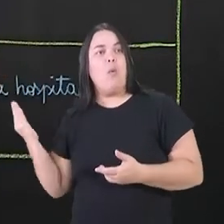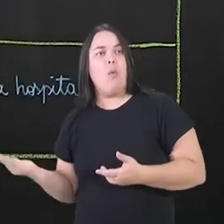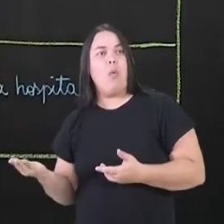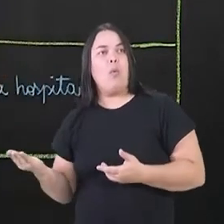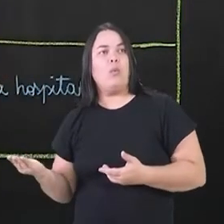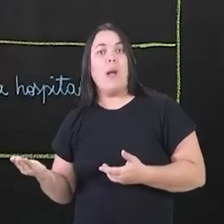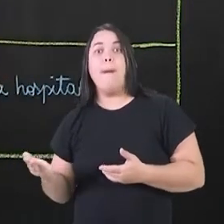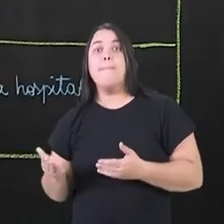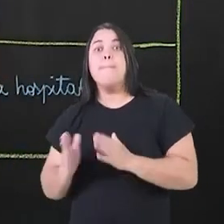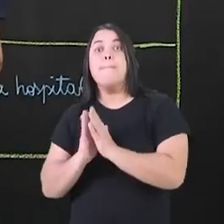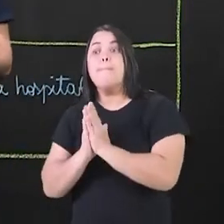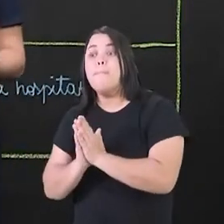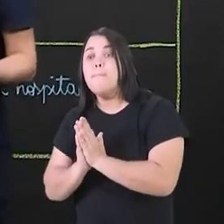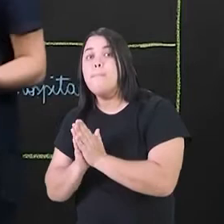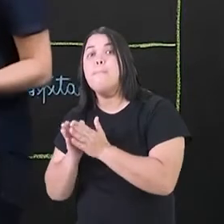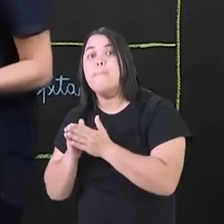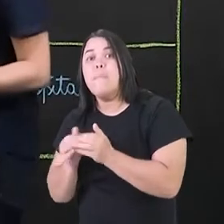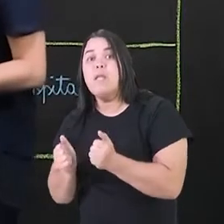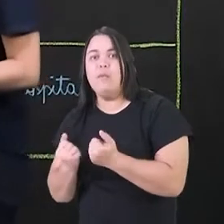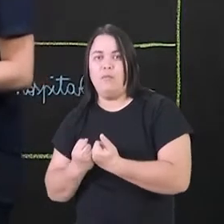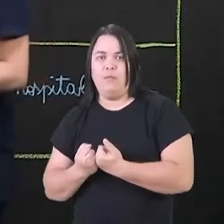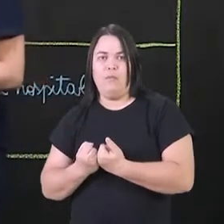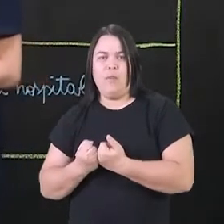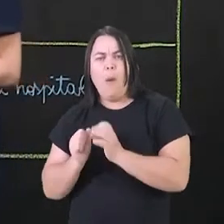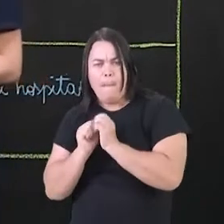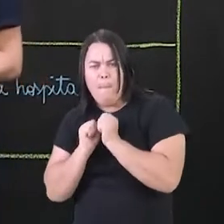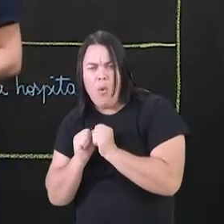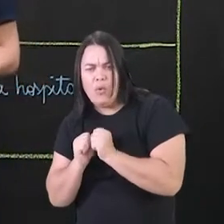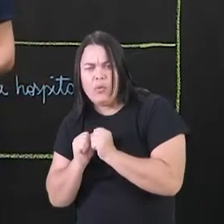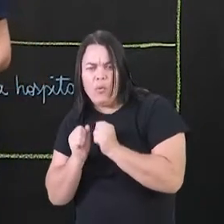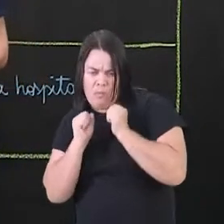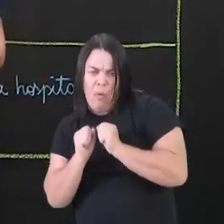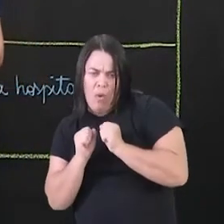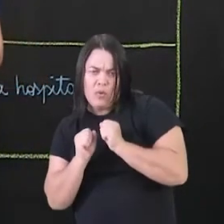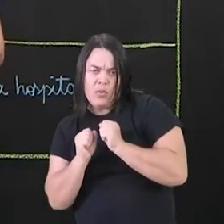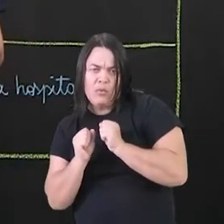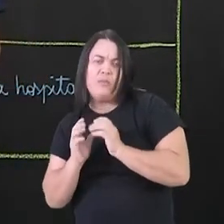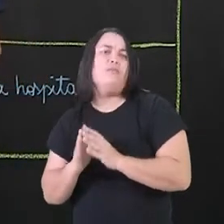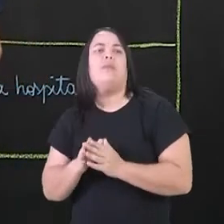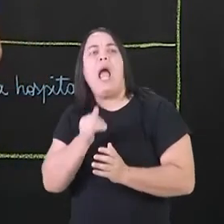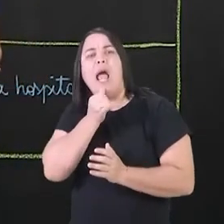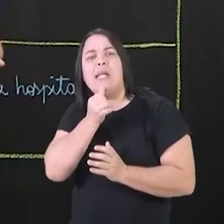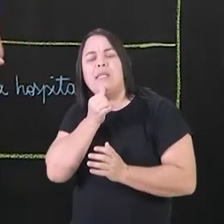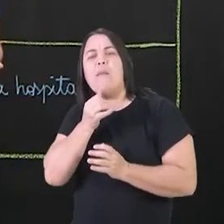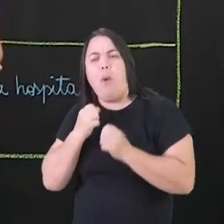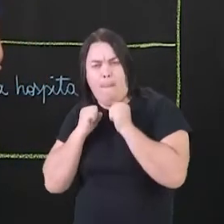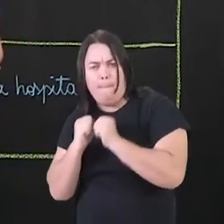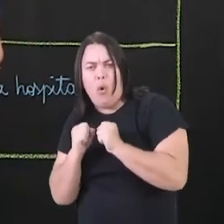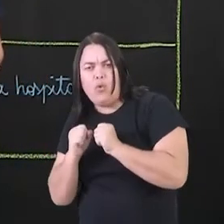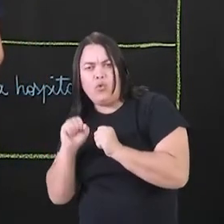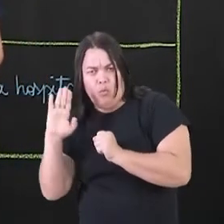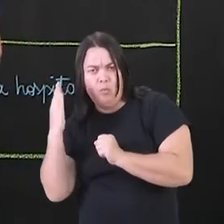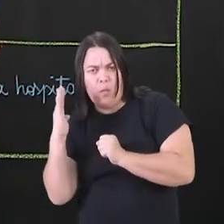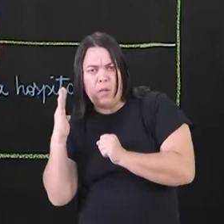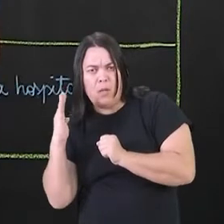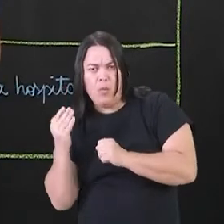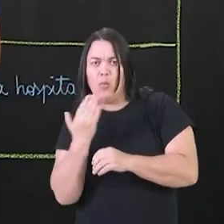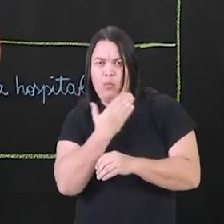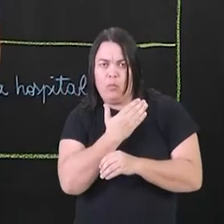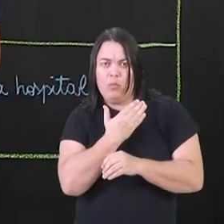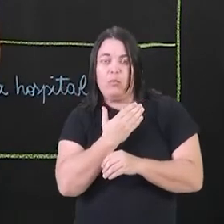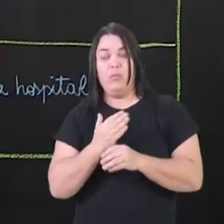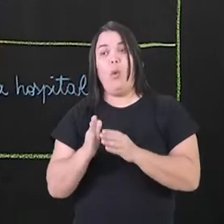Eu posso? Can I? Can I go to the bathroom? Posso ir ao toalete? É